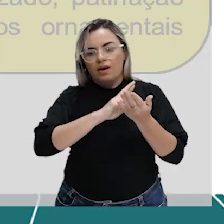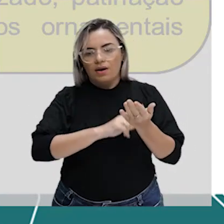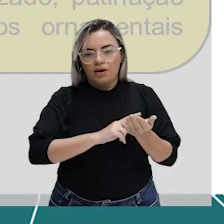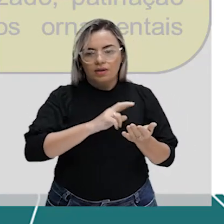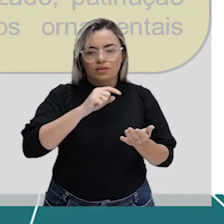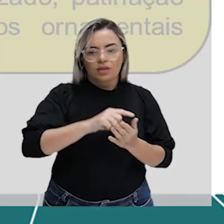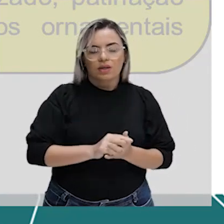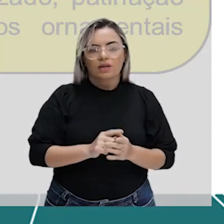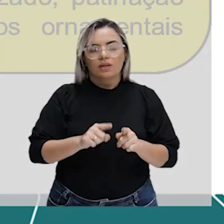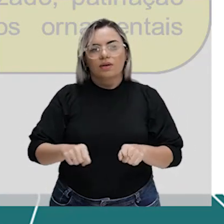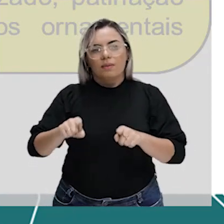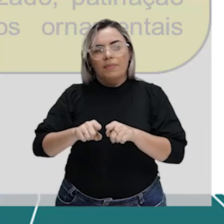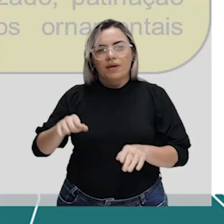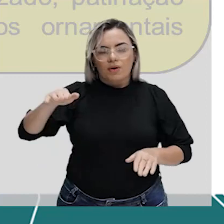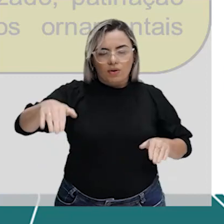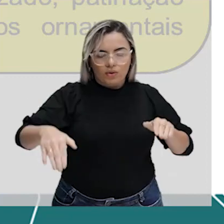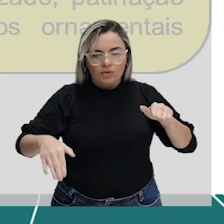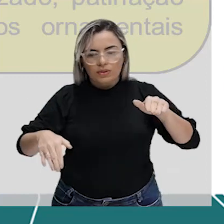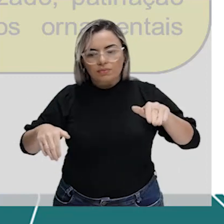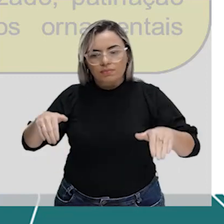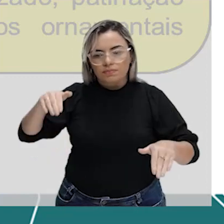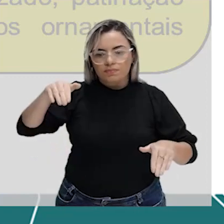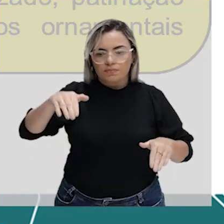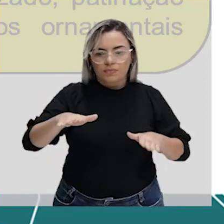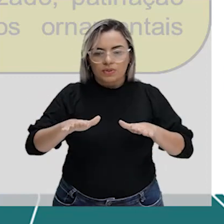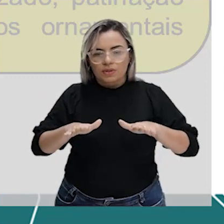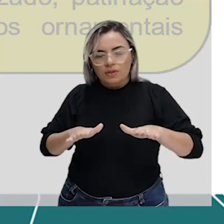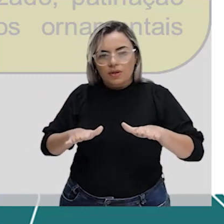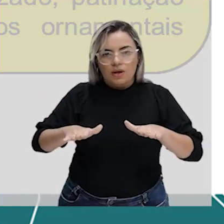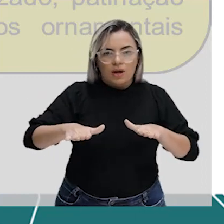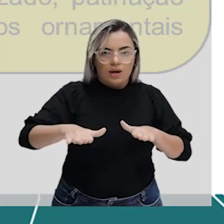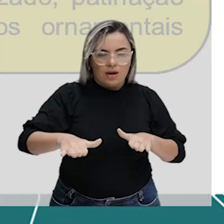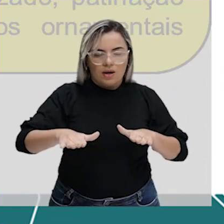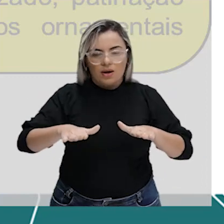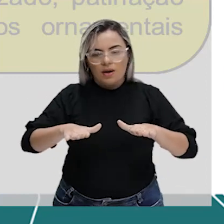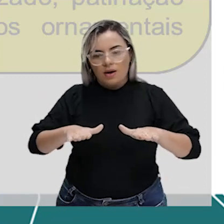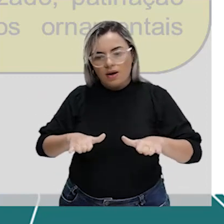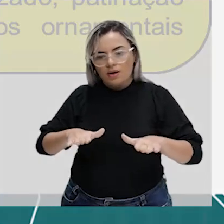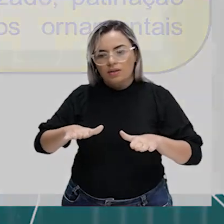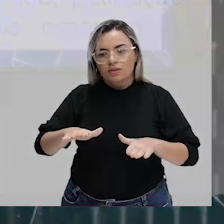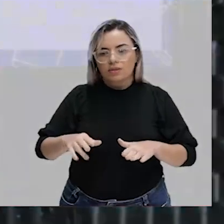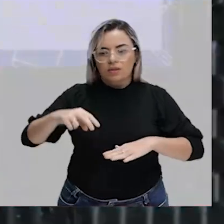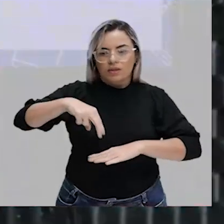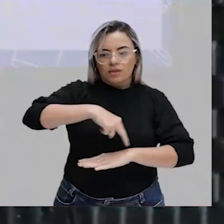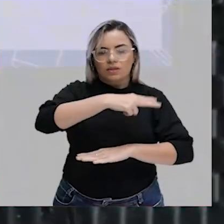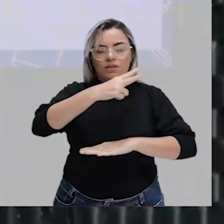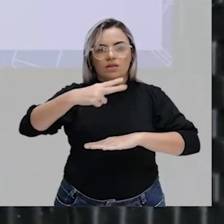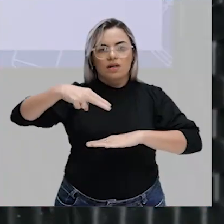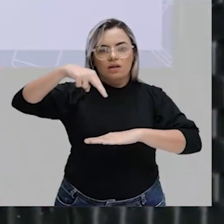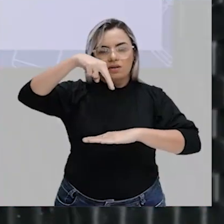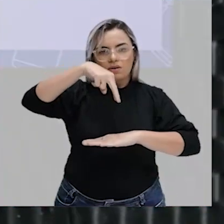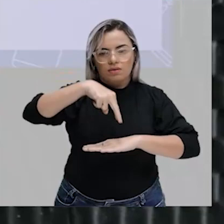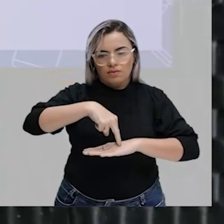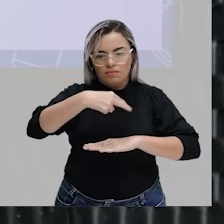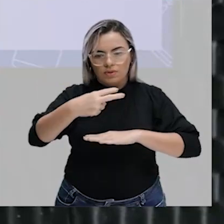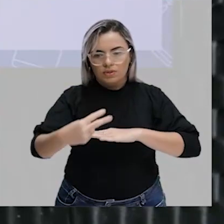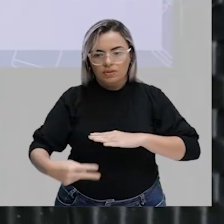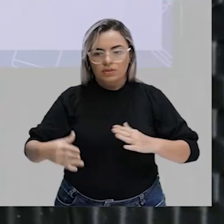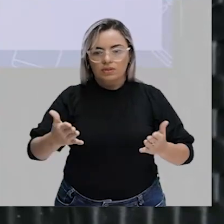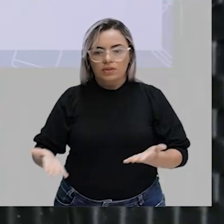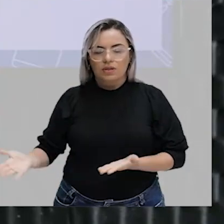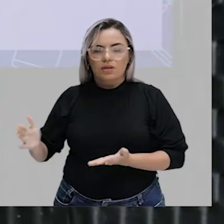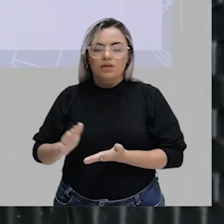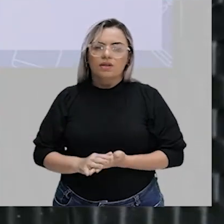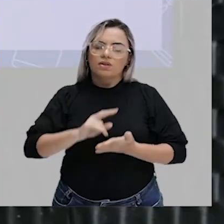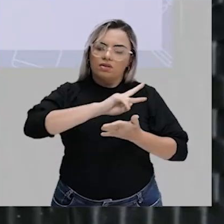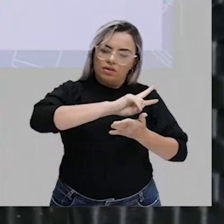nado sincronizado, a patinação artística, saltos ornamentais e outros. Então, falo para vocês que a